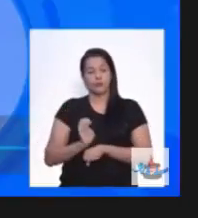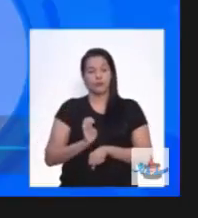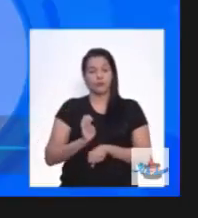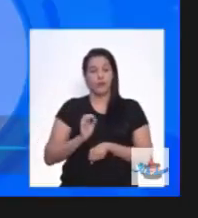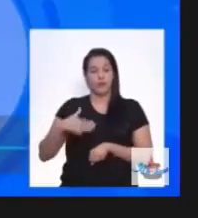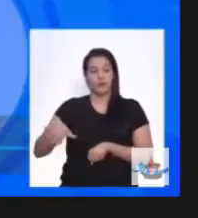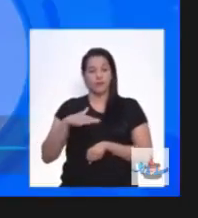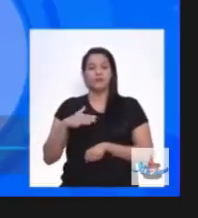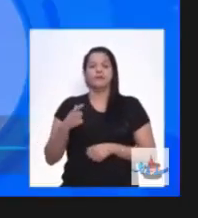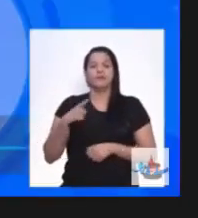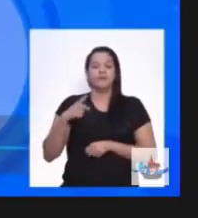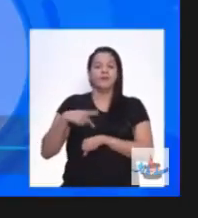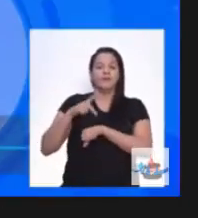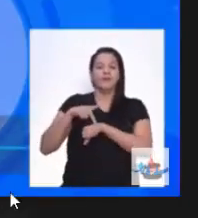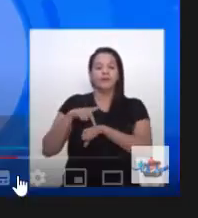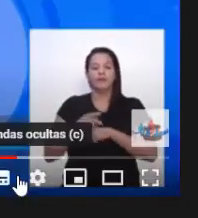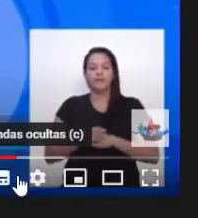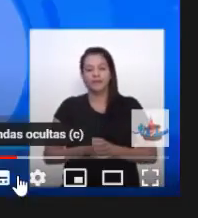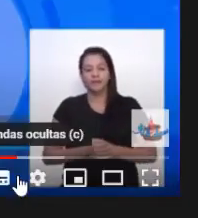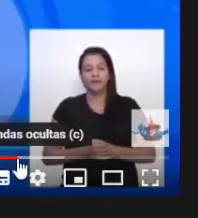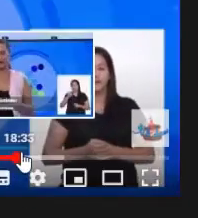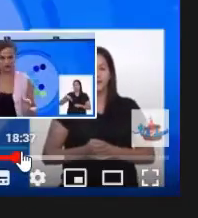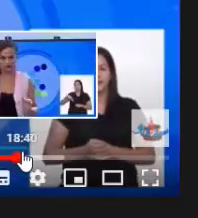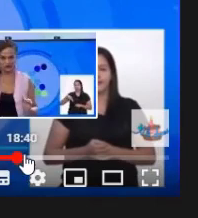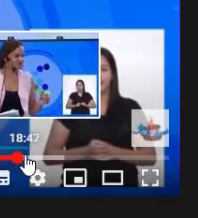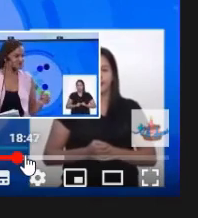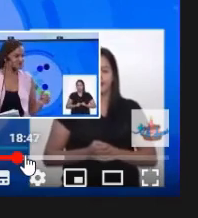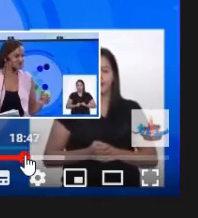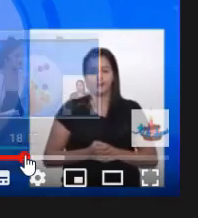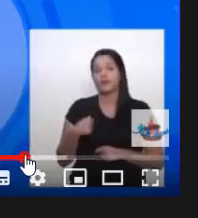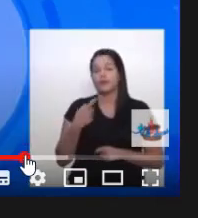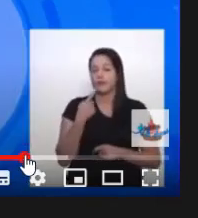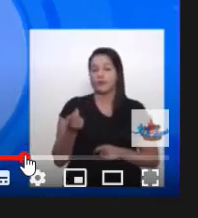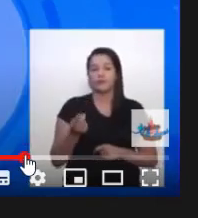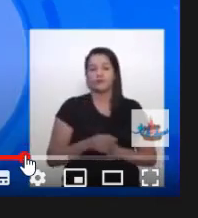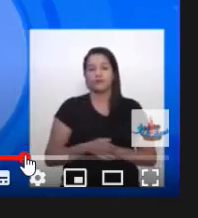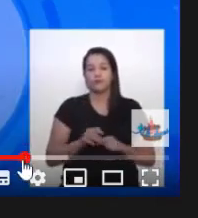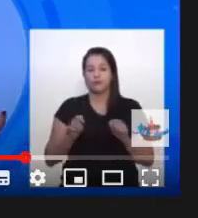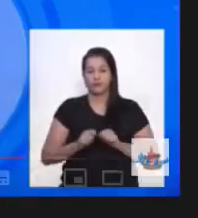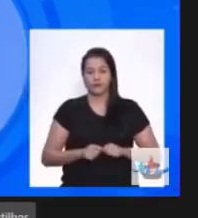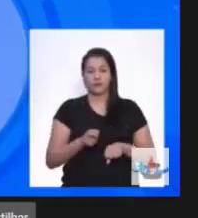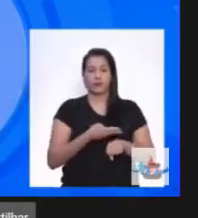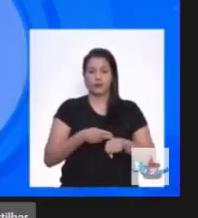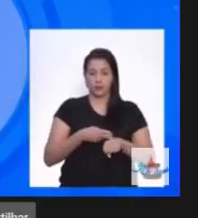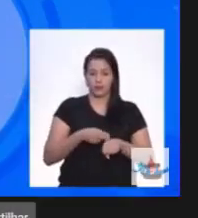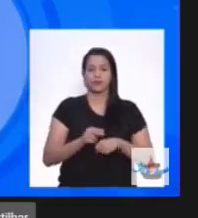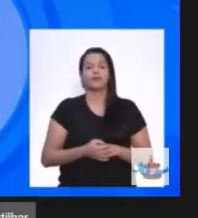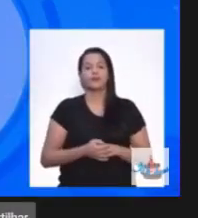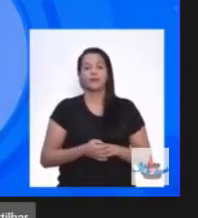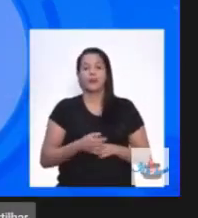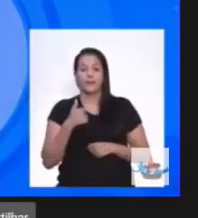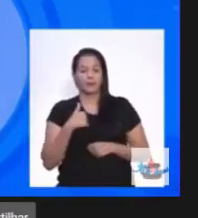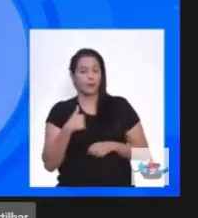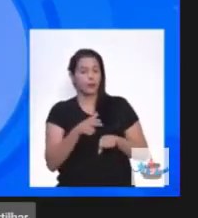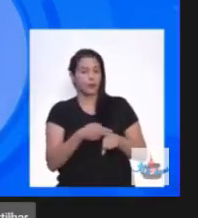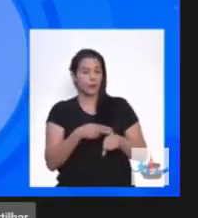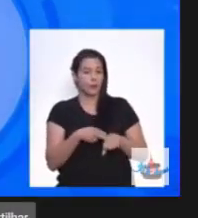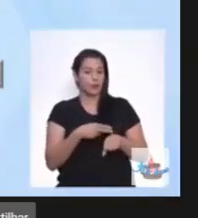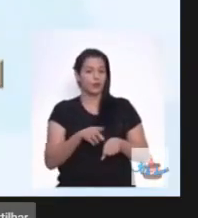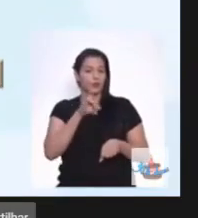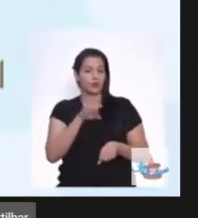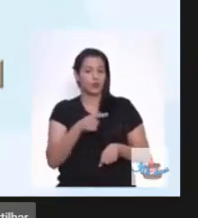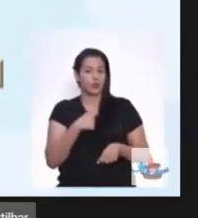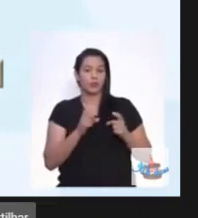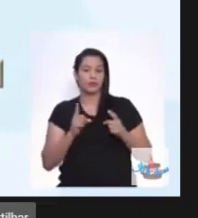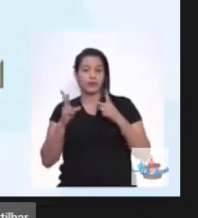Estado, para o meu novo Estado, né? Para essa minha parte aqui da Europa. Mais uma tela. Eu vou fazer chocolate, certo? Só que assim, o meu chocolate, só